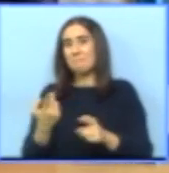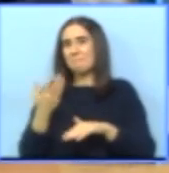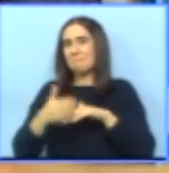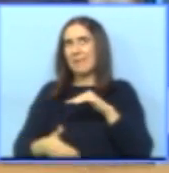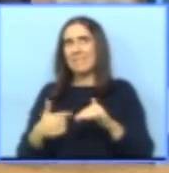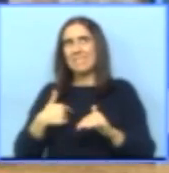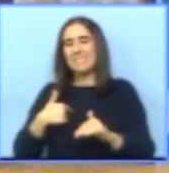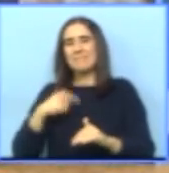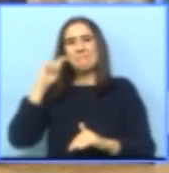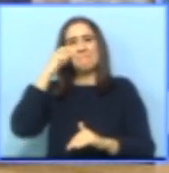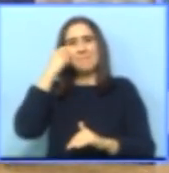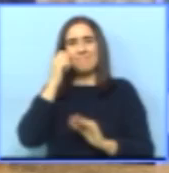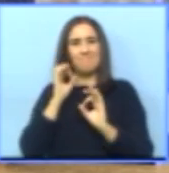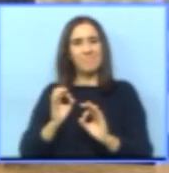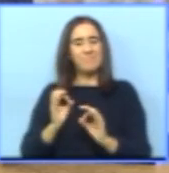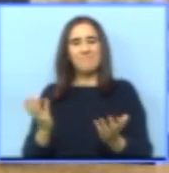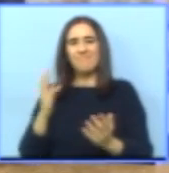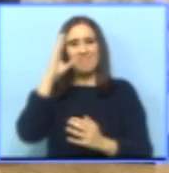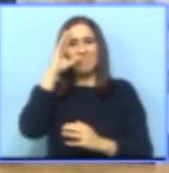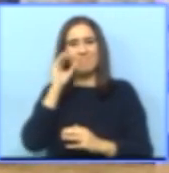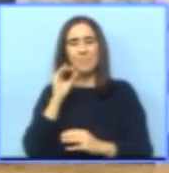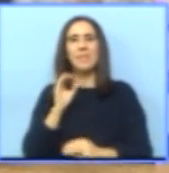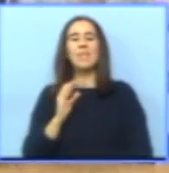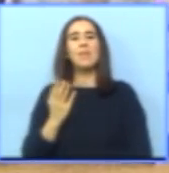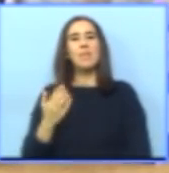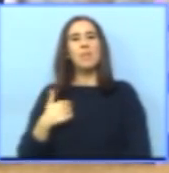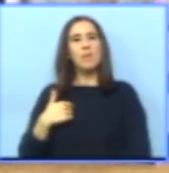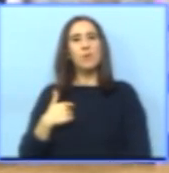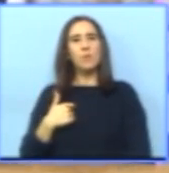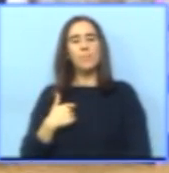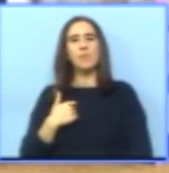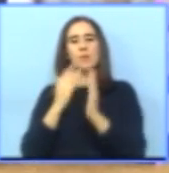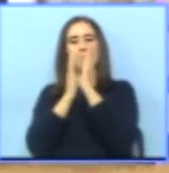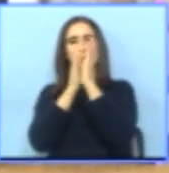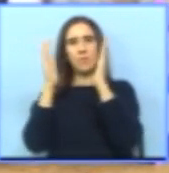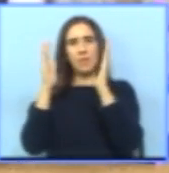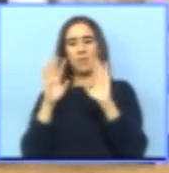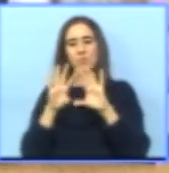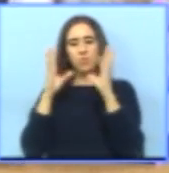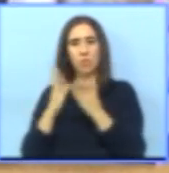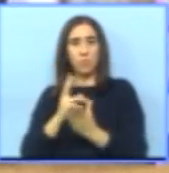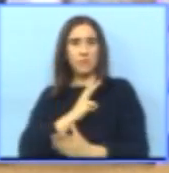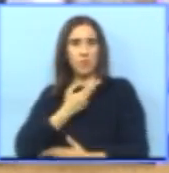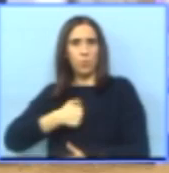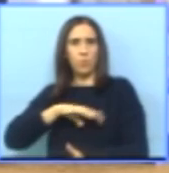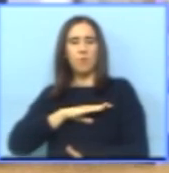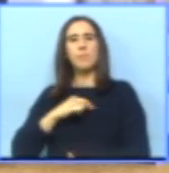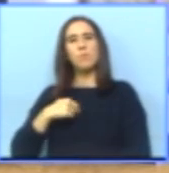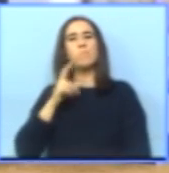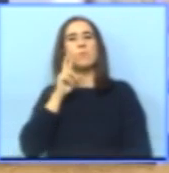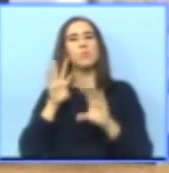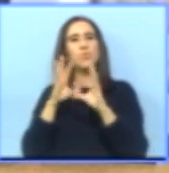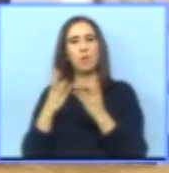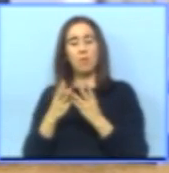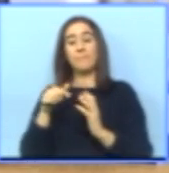pecados, em sentido figurado, como diretor da Biblioteca Geral da Universidade de Coimbra, uma biblioteca que este ano